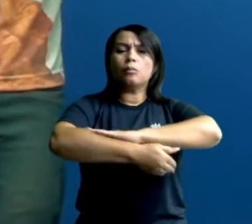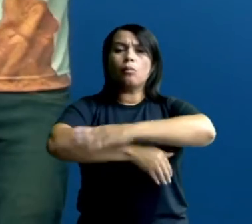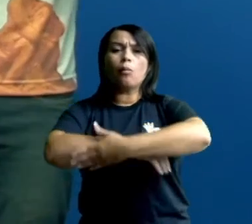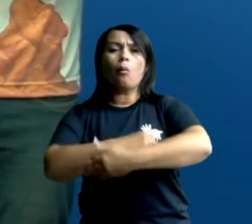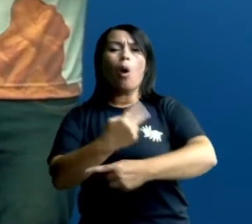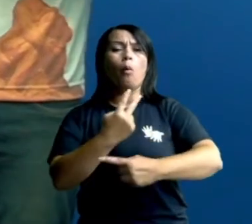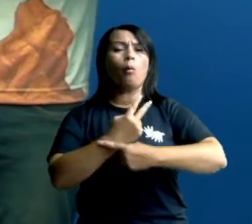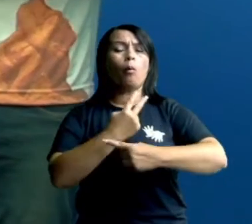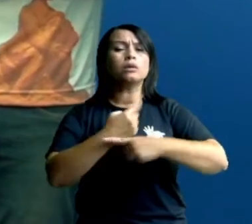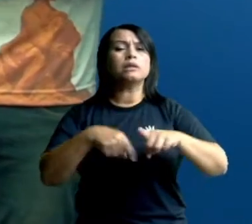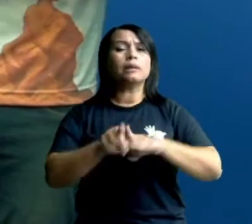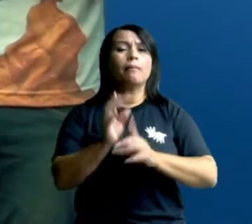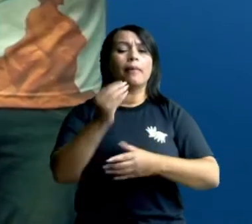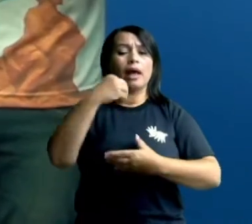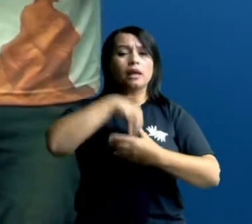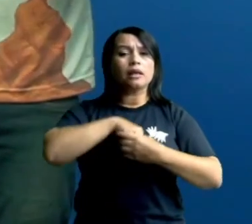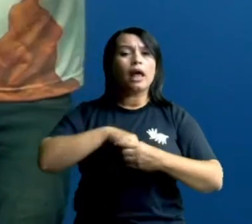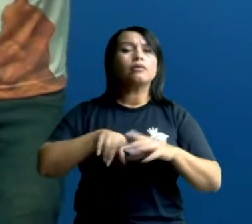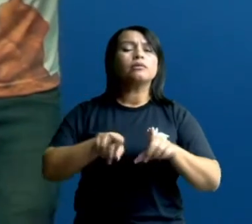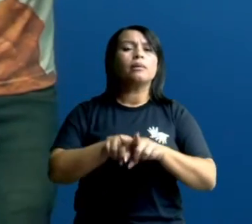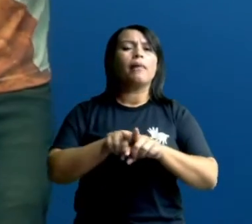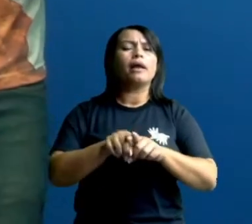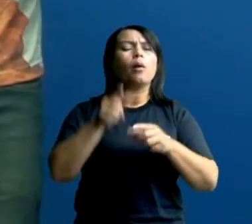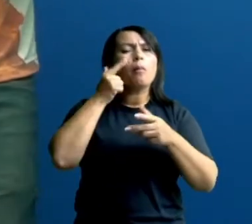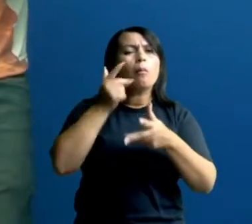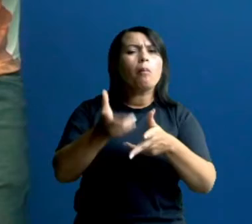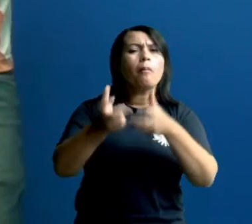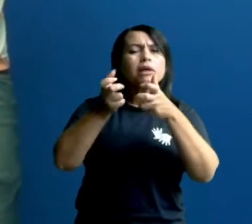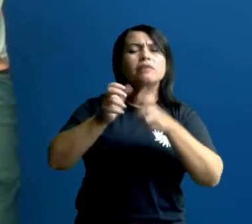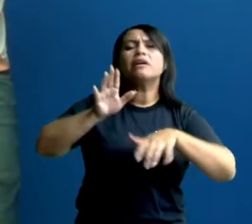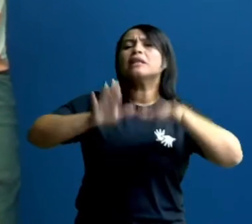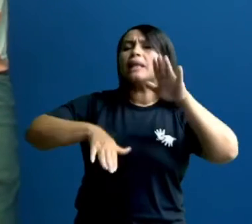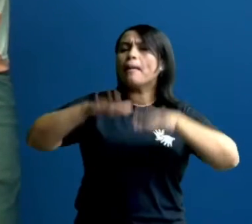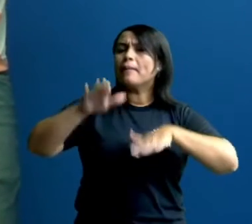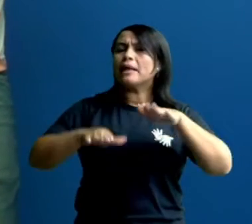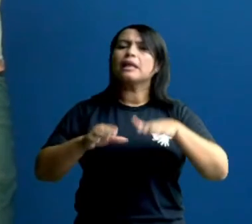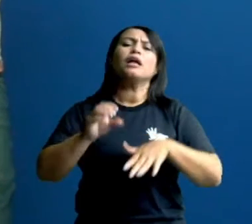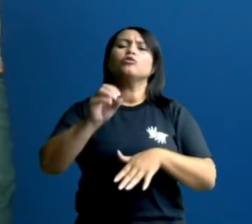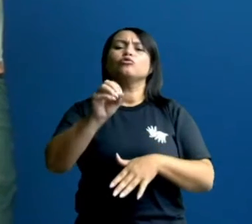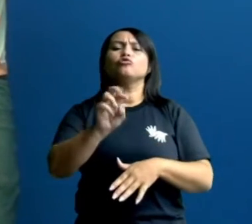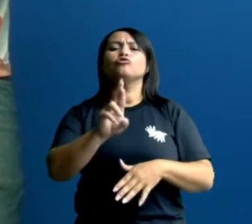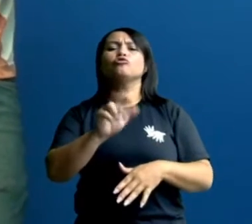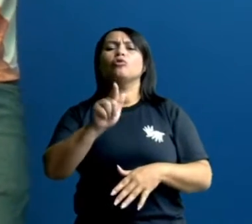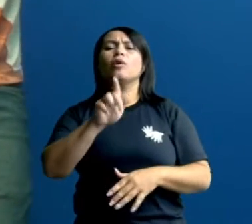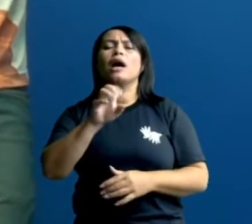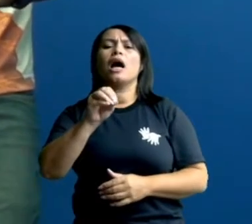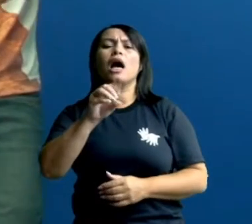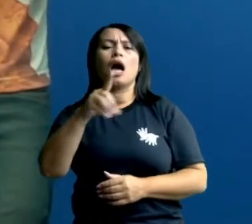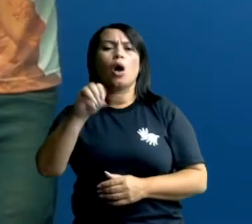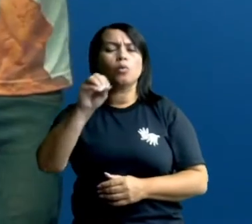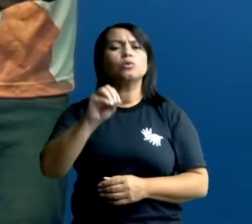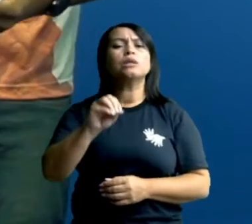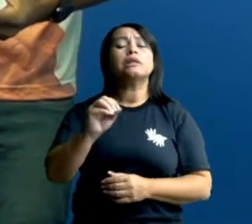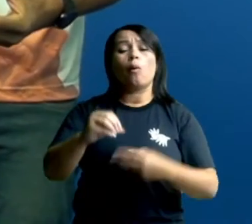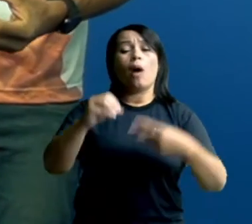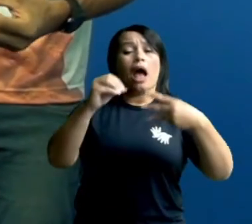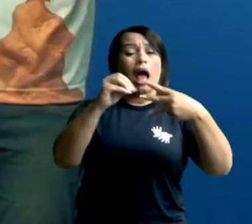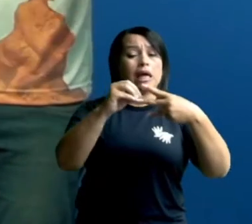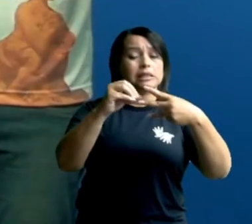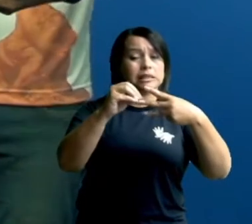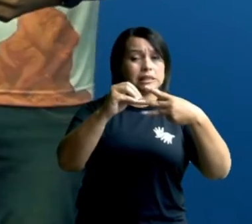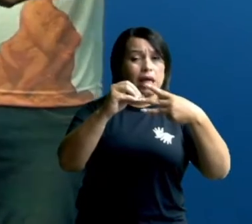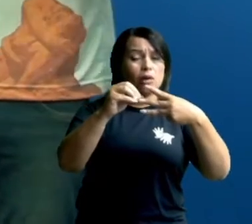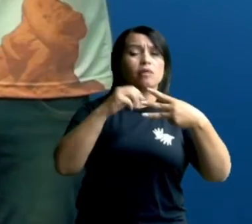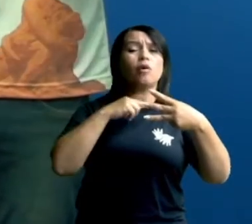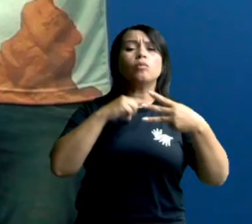os nossos órgãos internos. Então percebam que a depender dos órgãos, as células vão se tornando especializadas